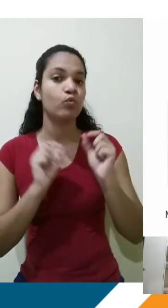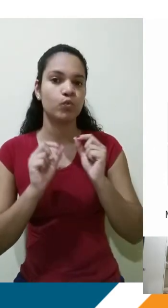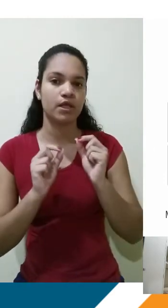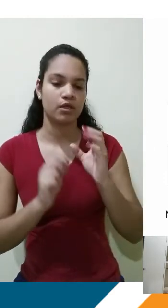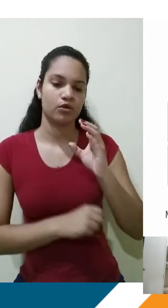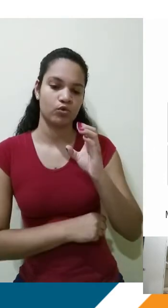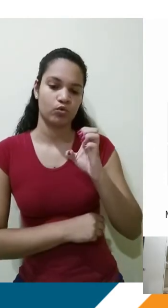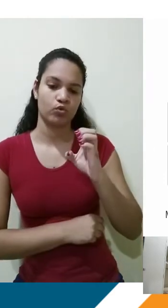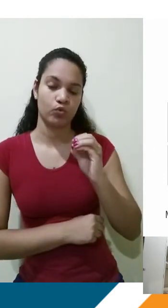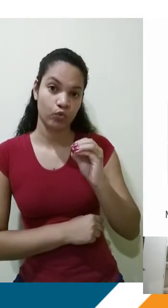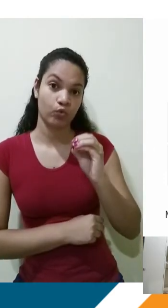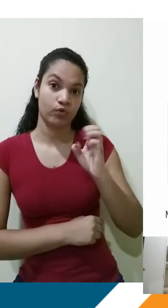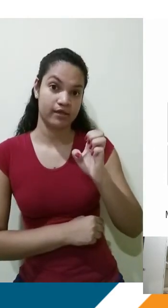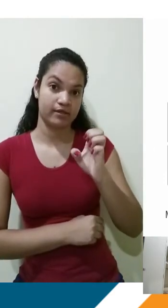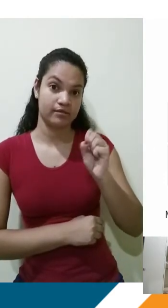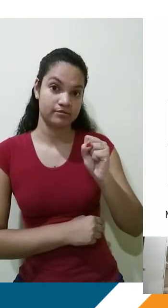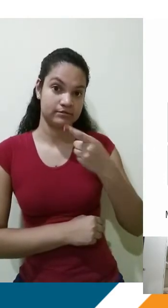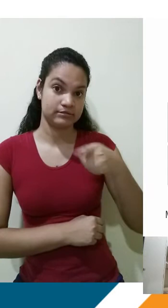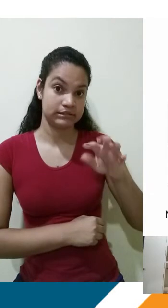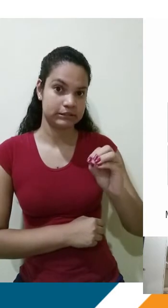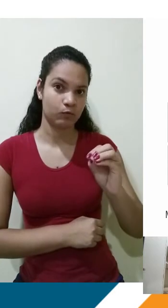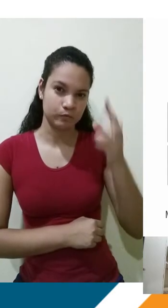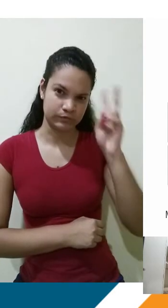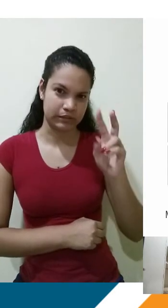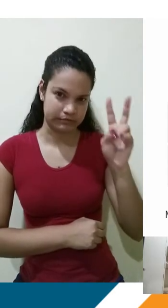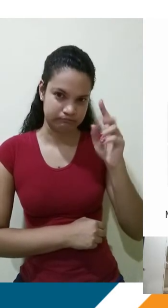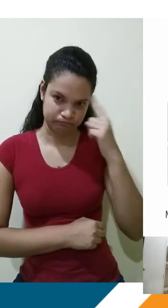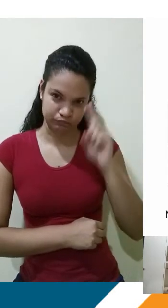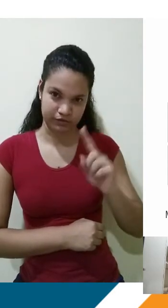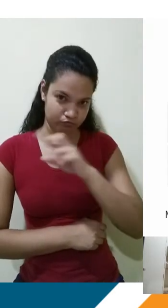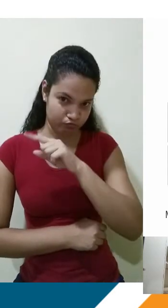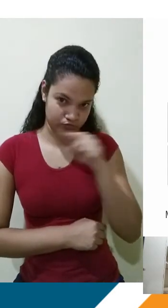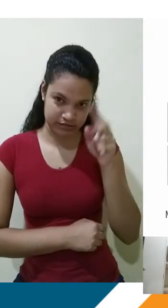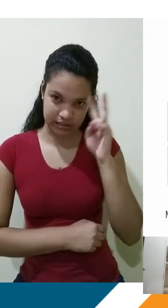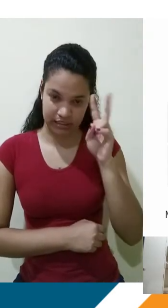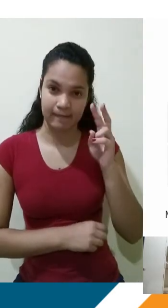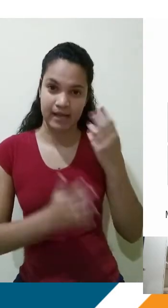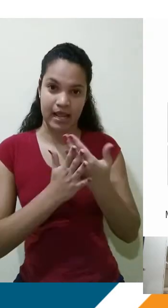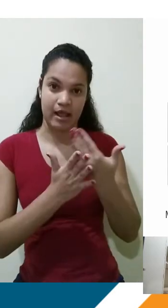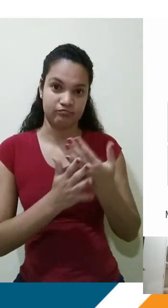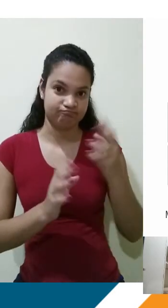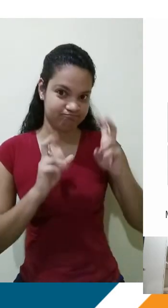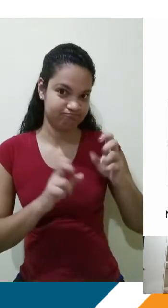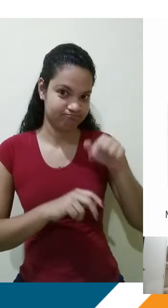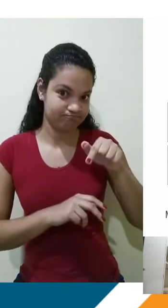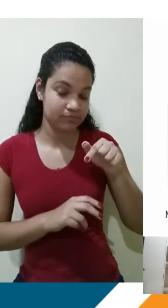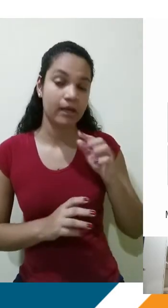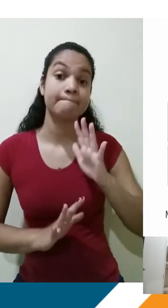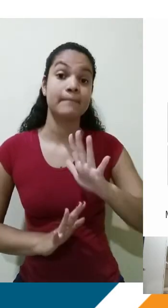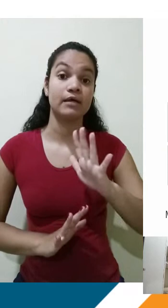sobre coesão. Não sei se vocês se lembram da última aula sobre coesão que foi comigo mesmo, e dessa vez a gente vai falar sobre ela